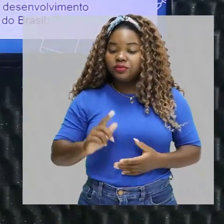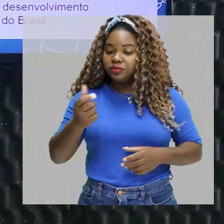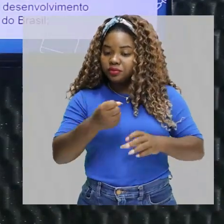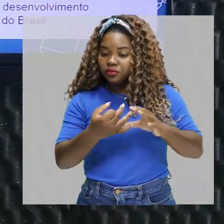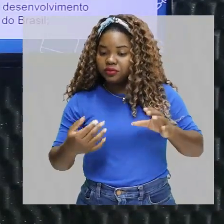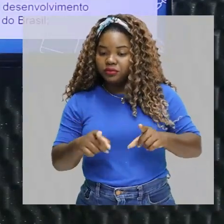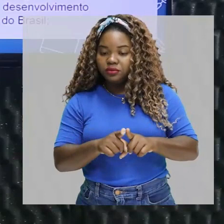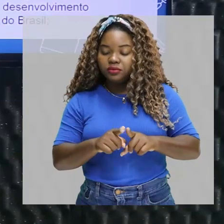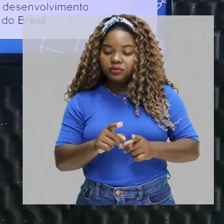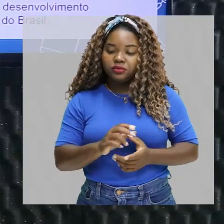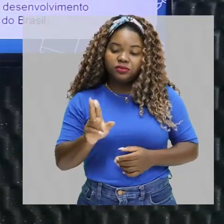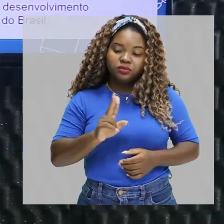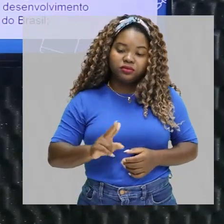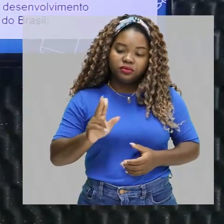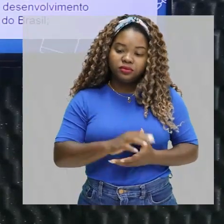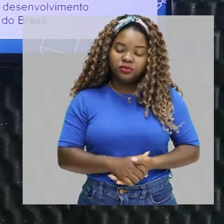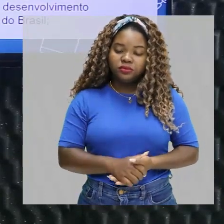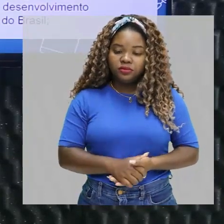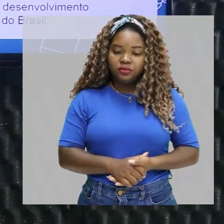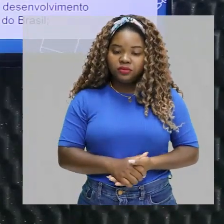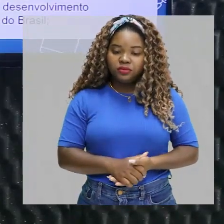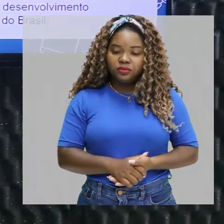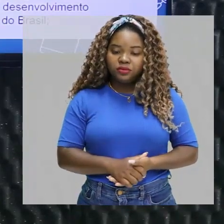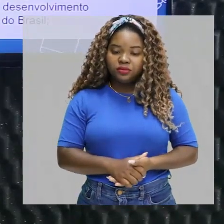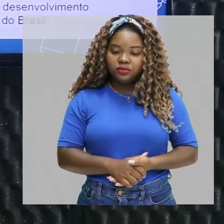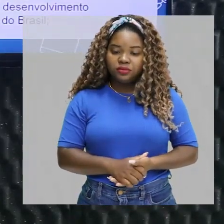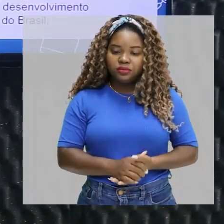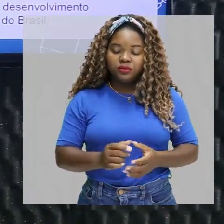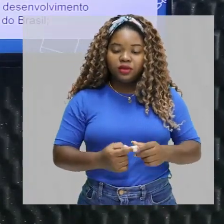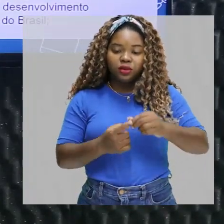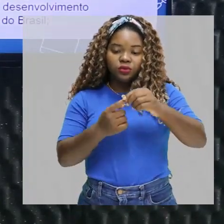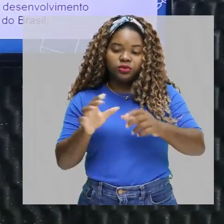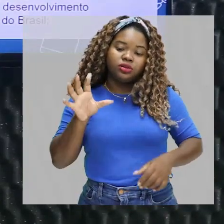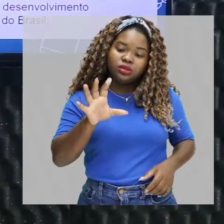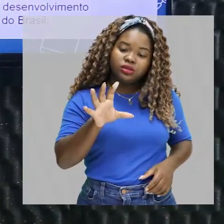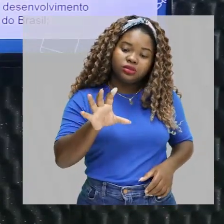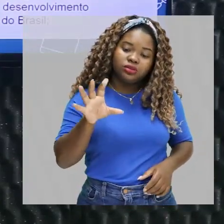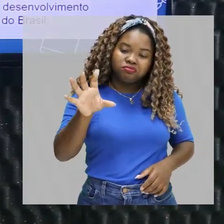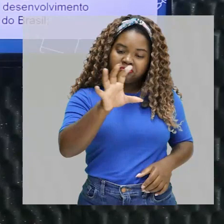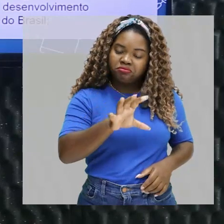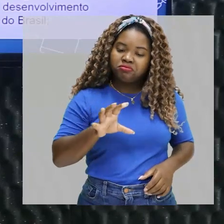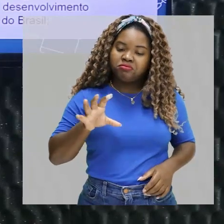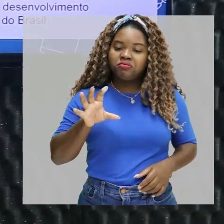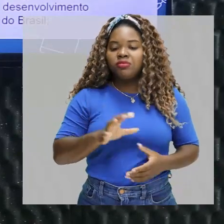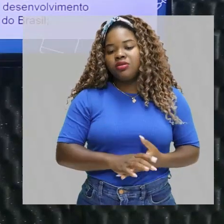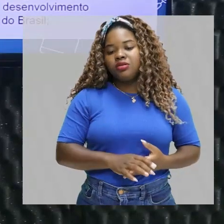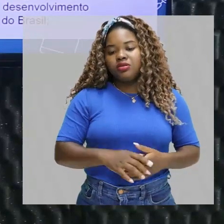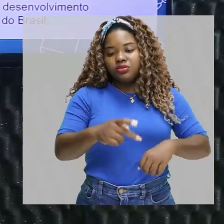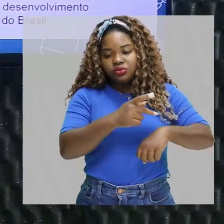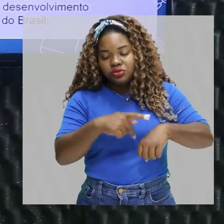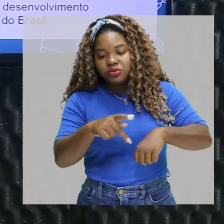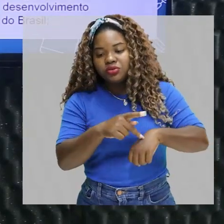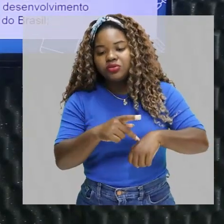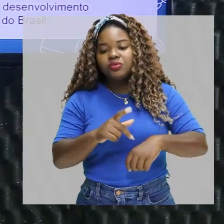outra característica interessante que é muito utilizado principalmente por turismo né é a única região do nosso país que apresenta as quatro estações do ano bem